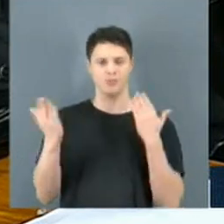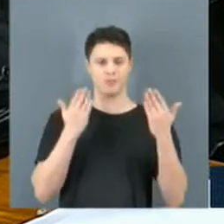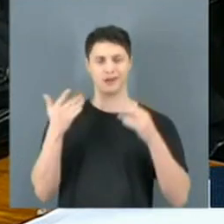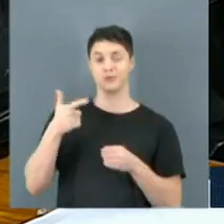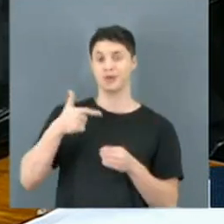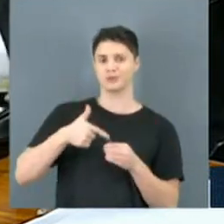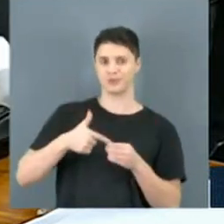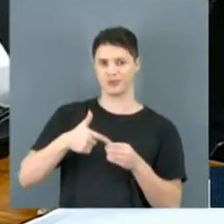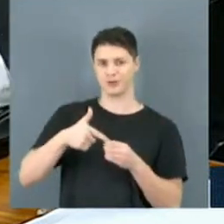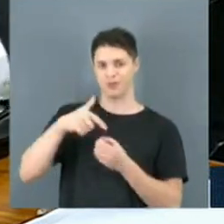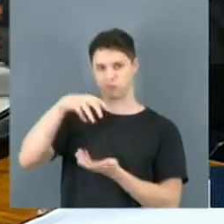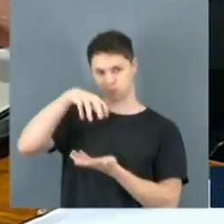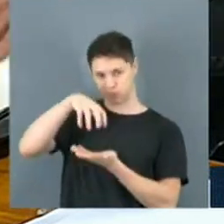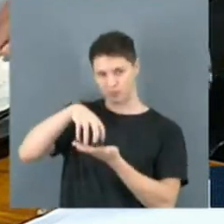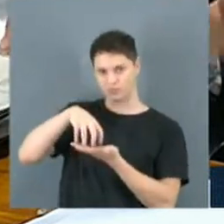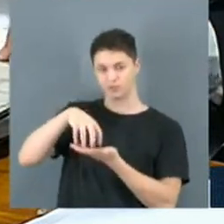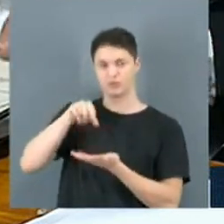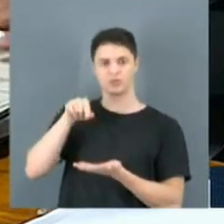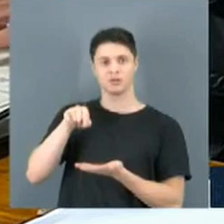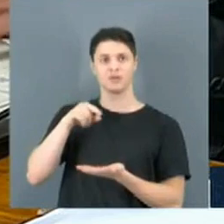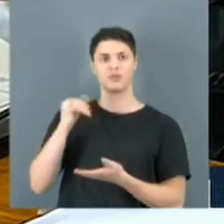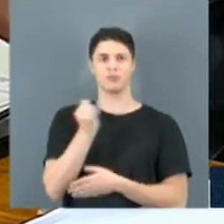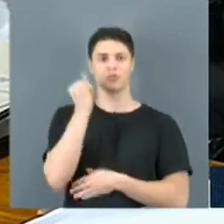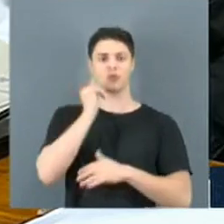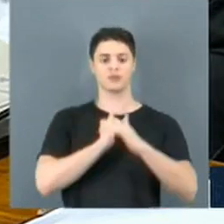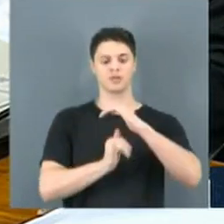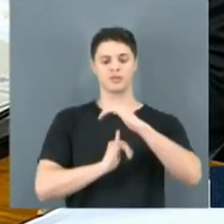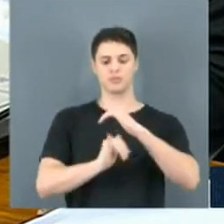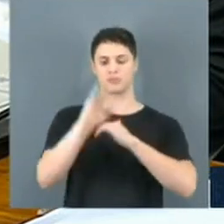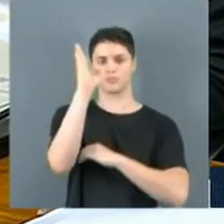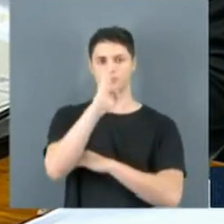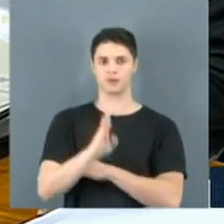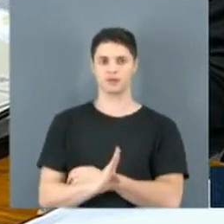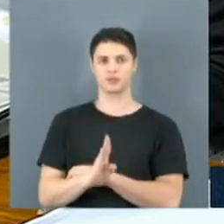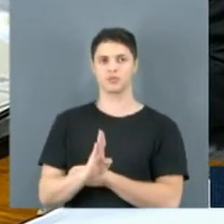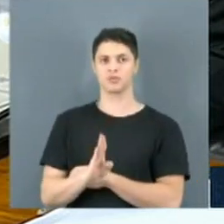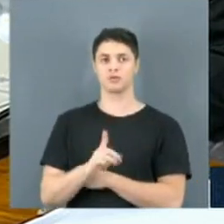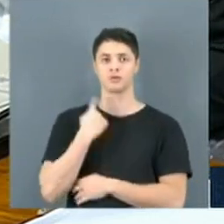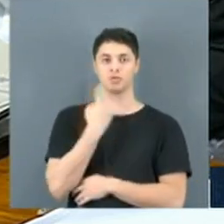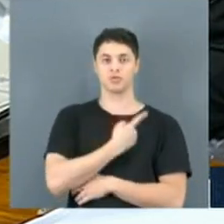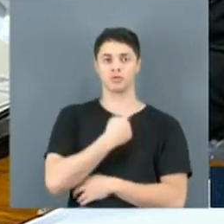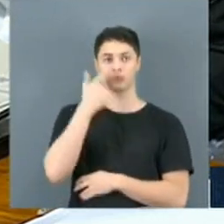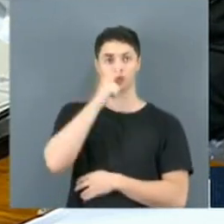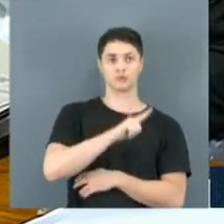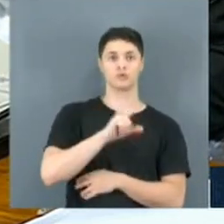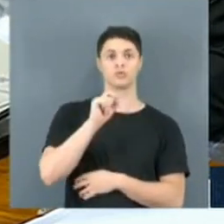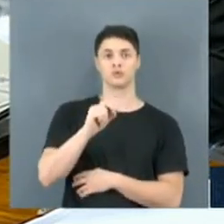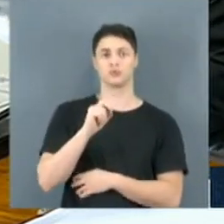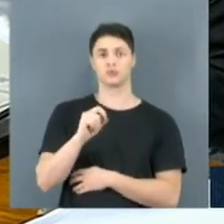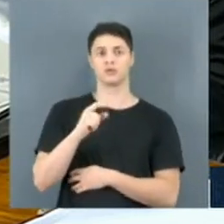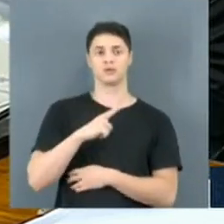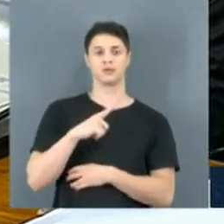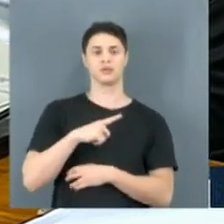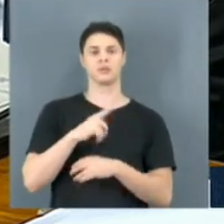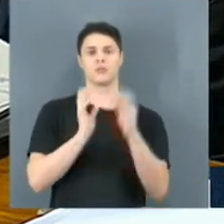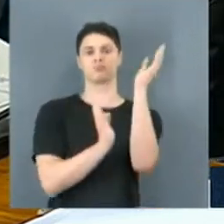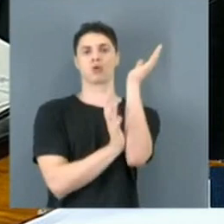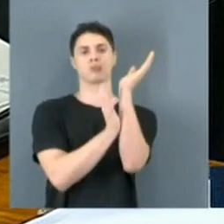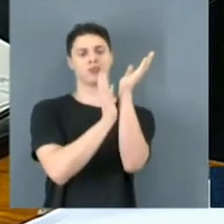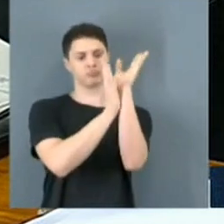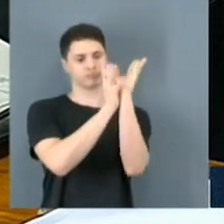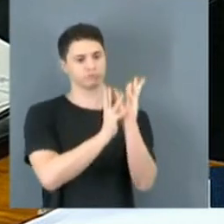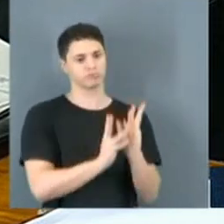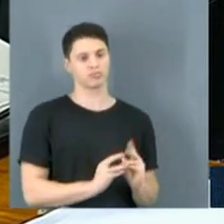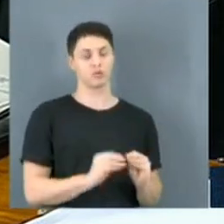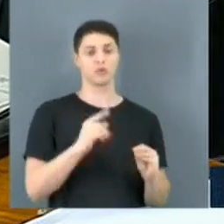são fundamentais para que uma startup brasileira como nós, para que a gente consiga desburocratizar o Brasil, ler documentos com